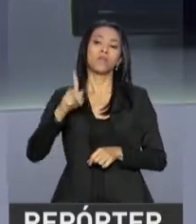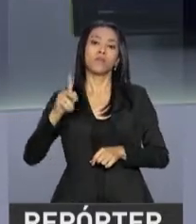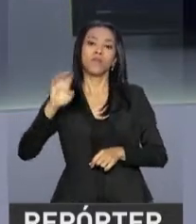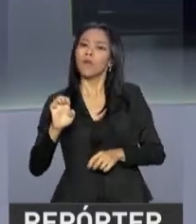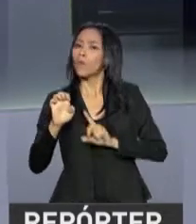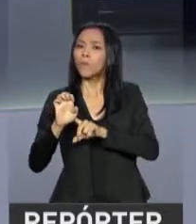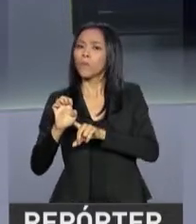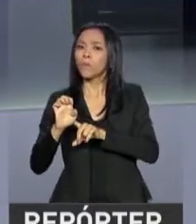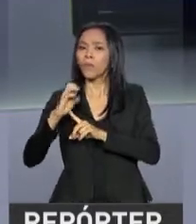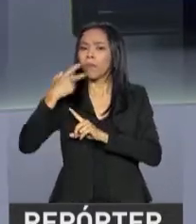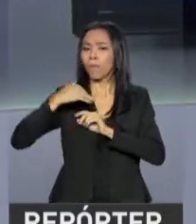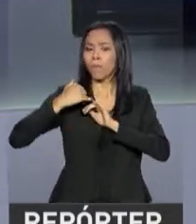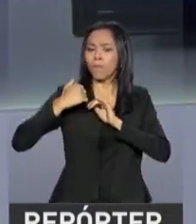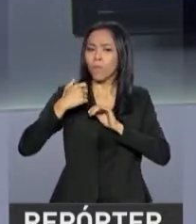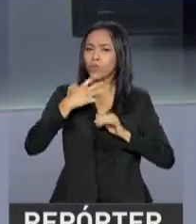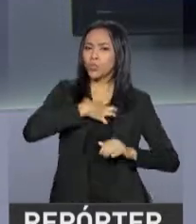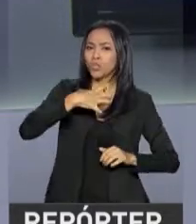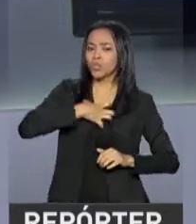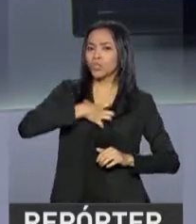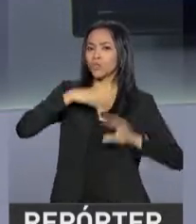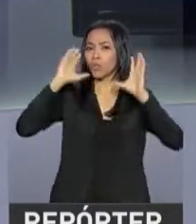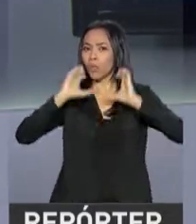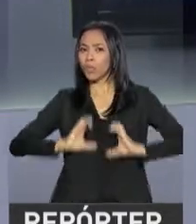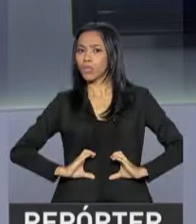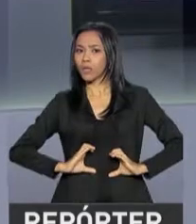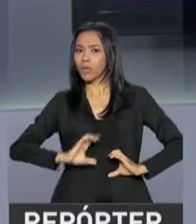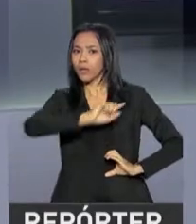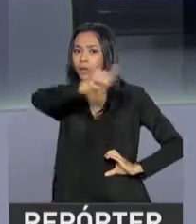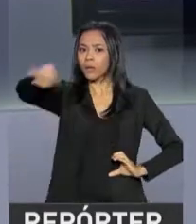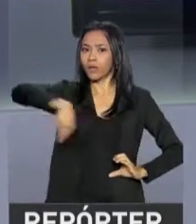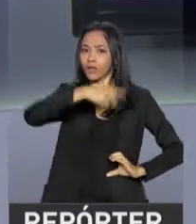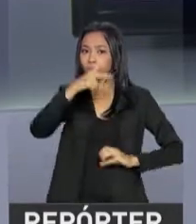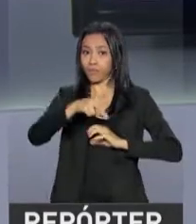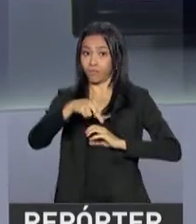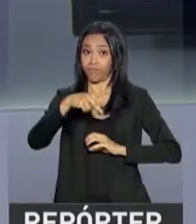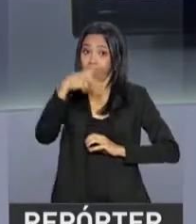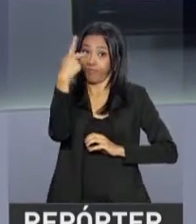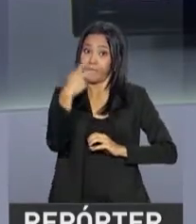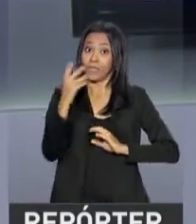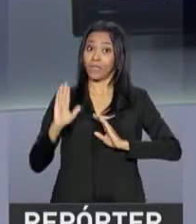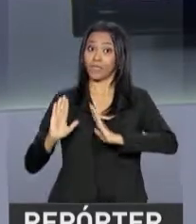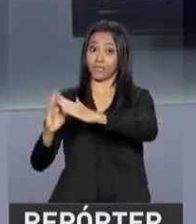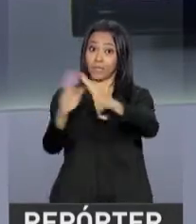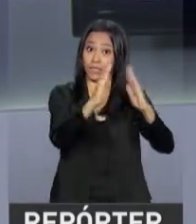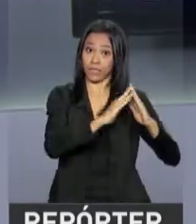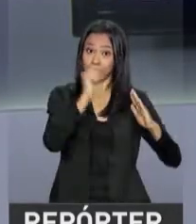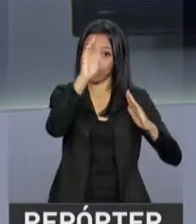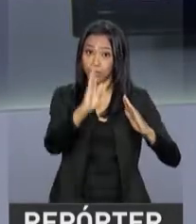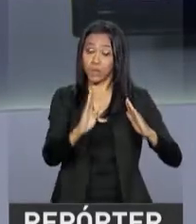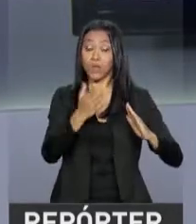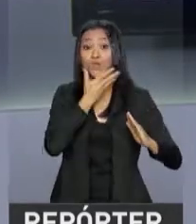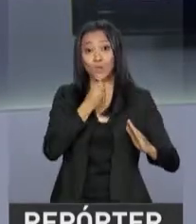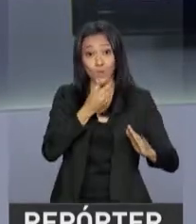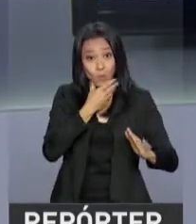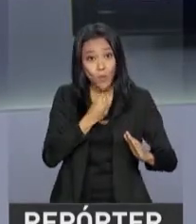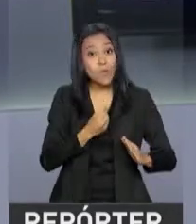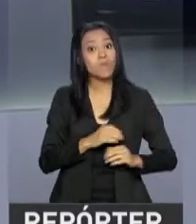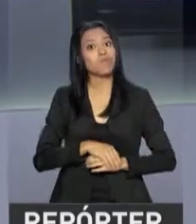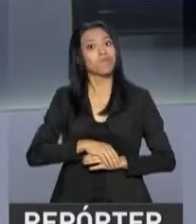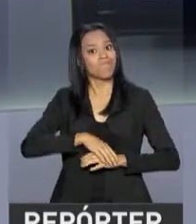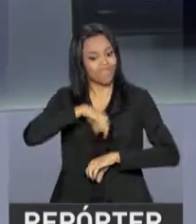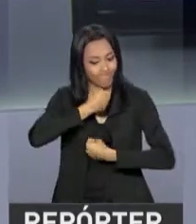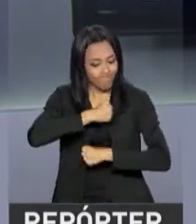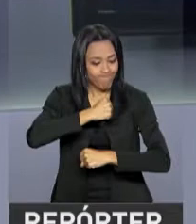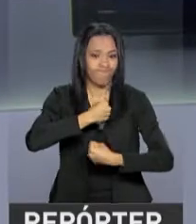na mudança de comportamento dentro dos lares brasileiros cada vez mais os homens estão assumindo as